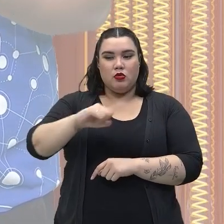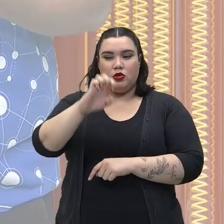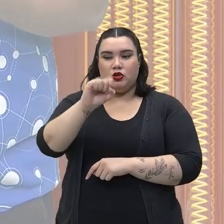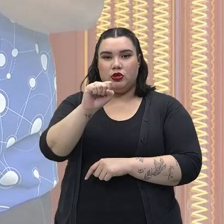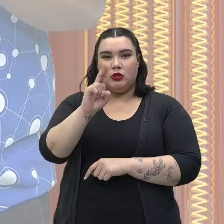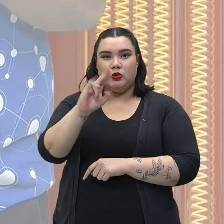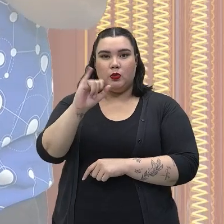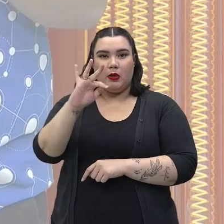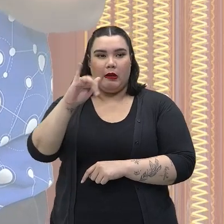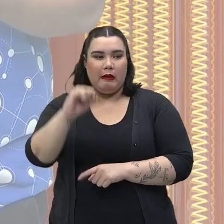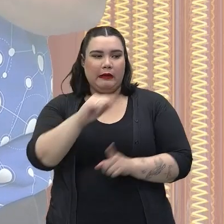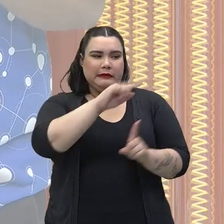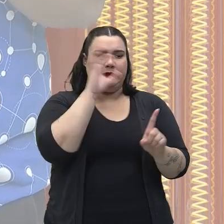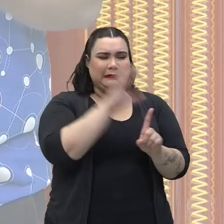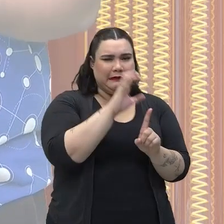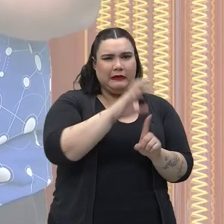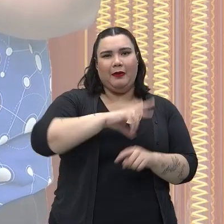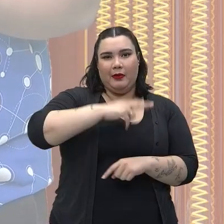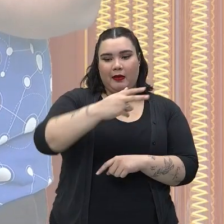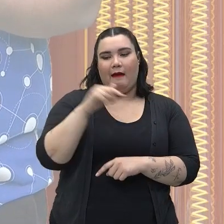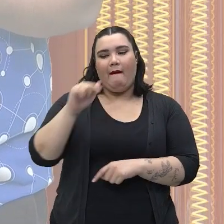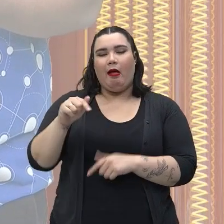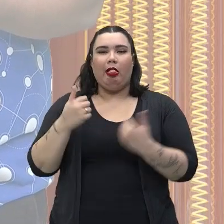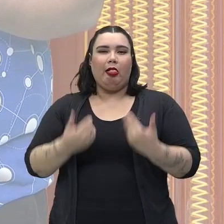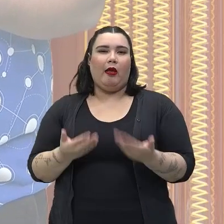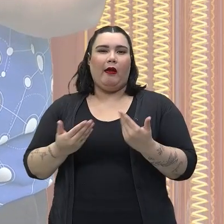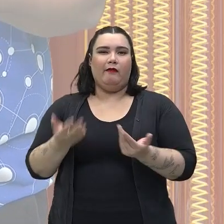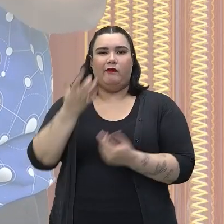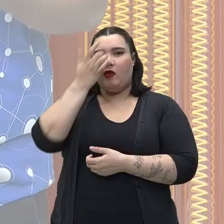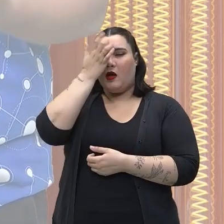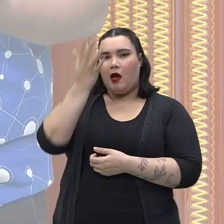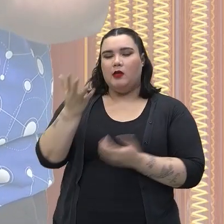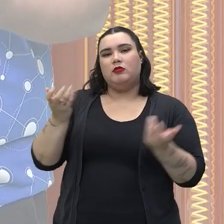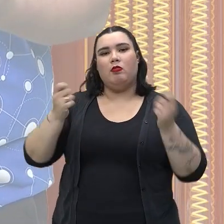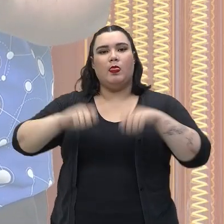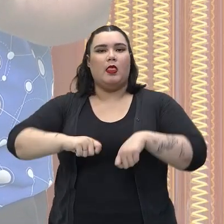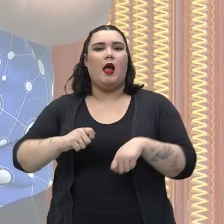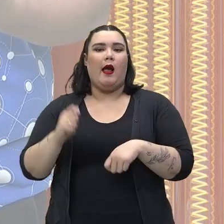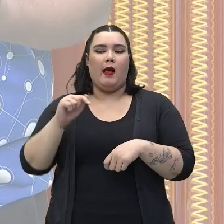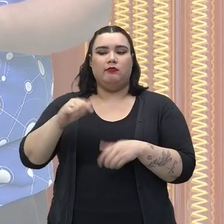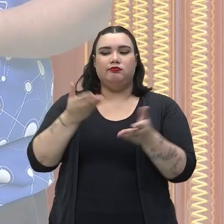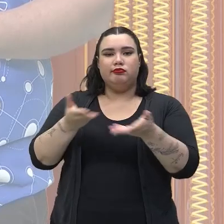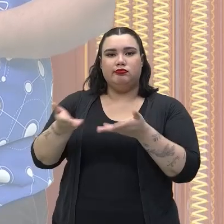ameaça administrativa, política e econômica para ele do que os jesuítas,